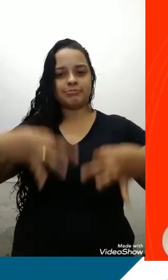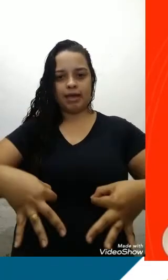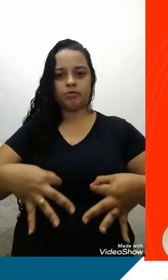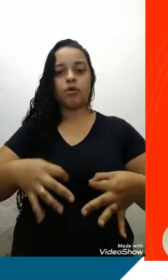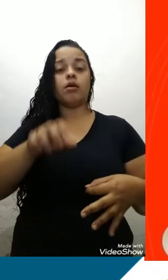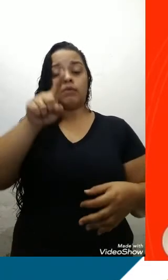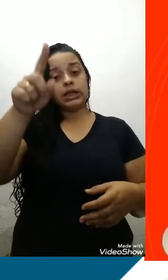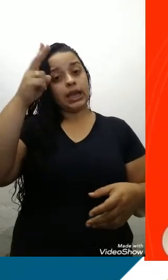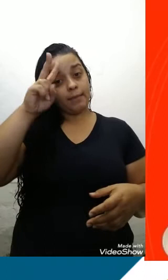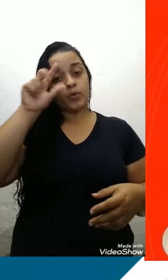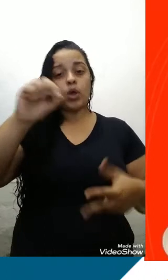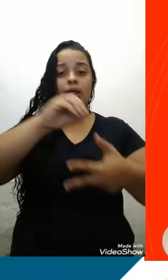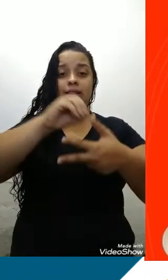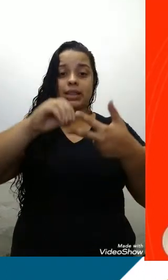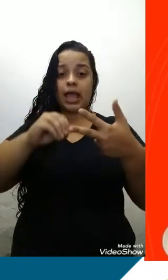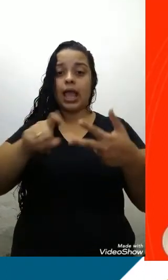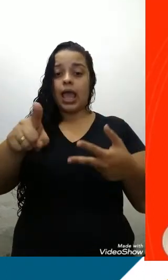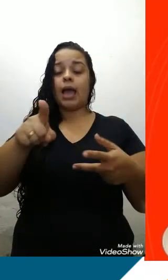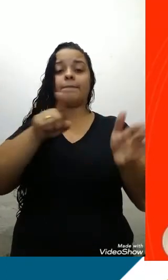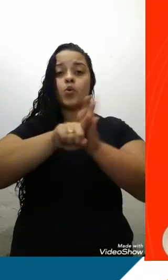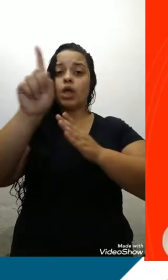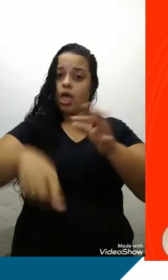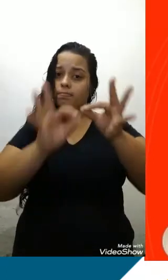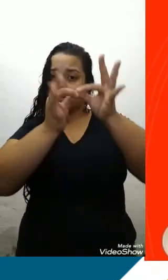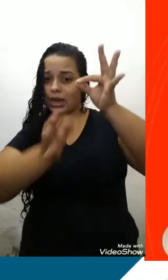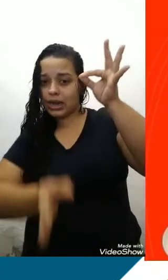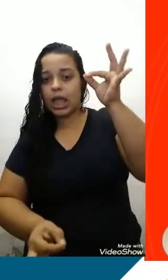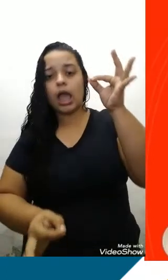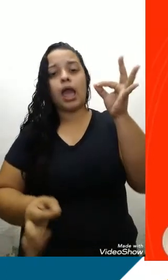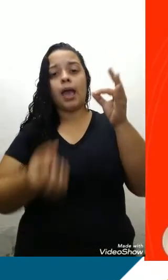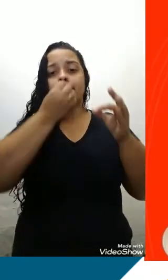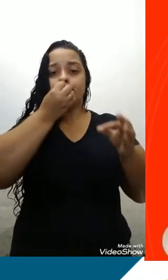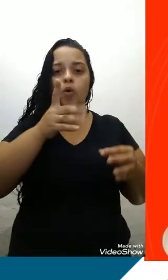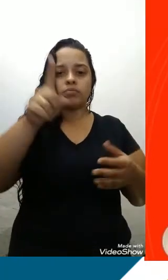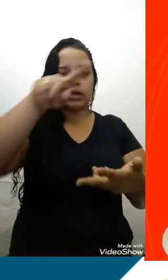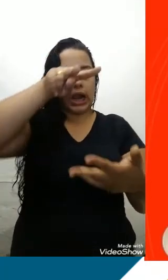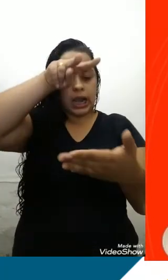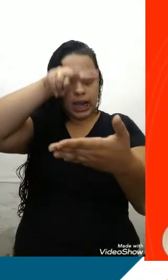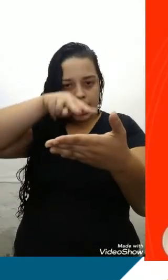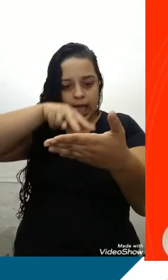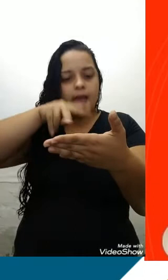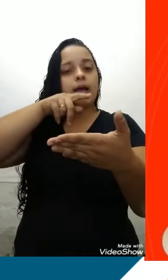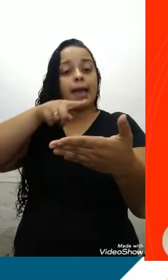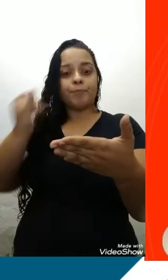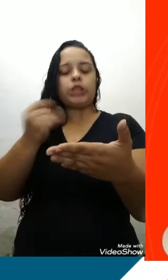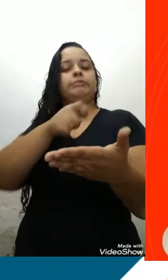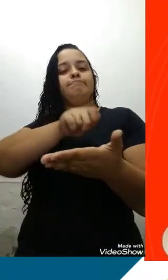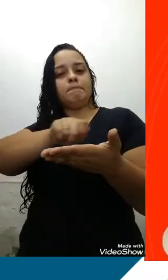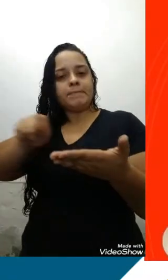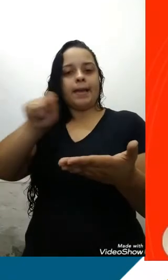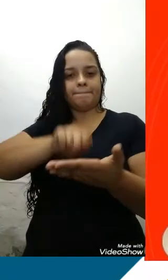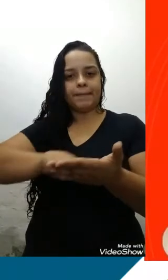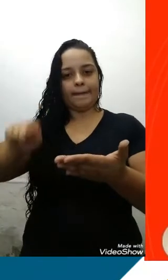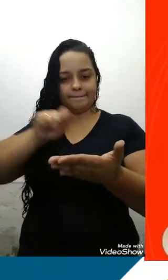Enem normalmente é grande e ela é extensa. É importante você, conforme for realizando a leitura, ir sublinhando aquilo que de